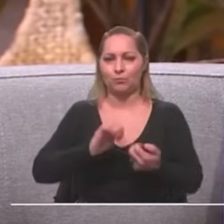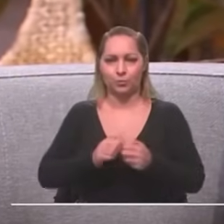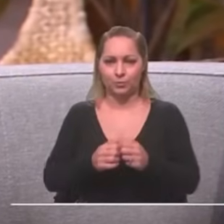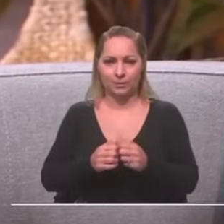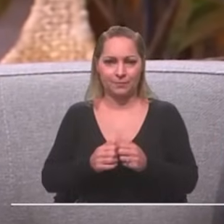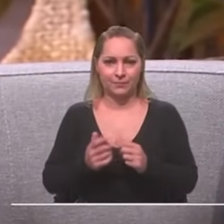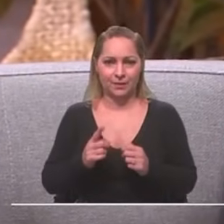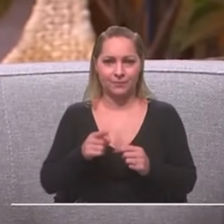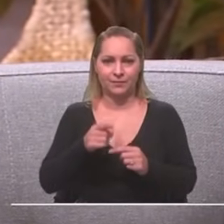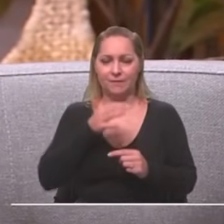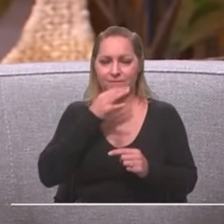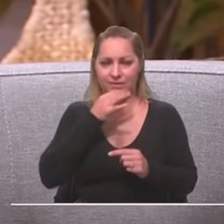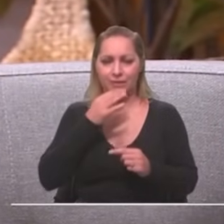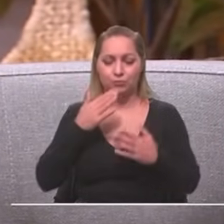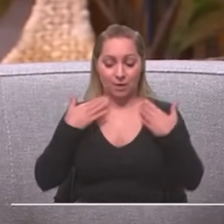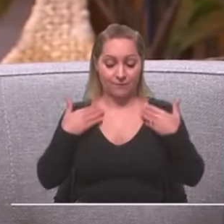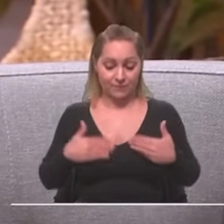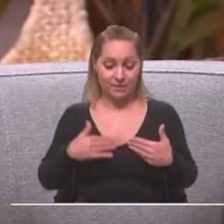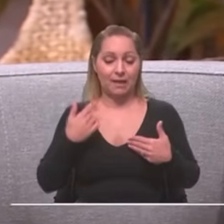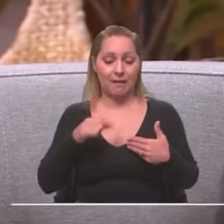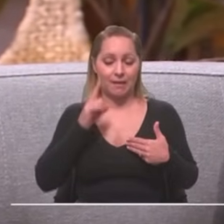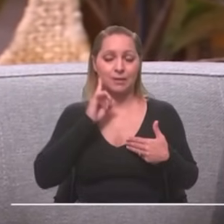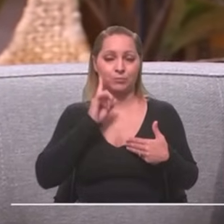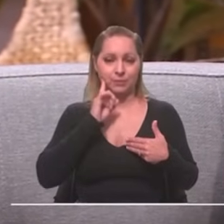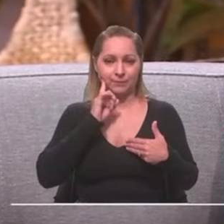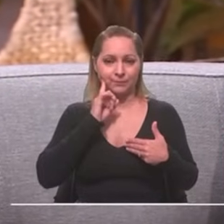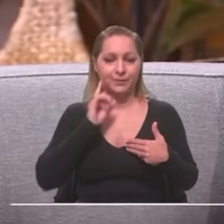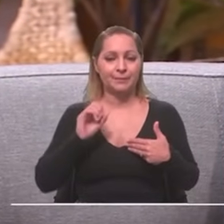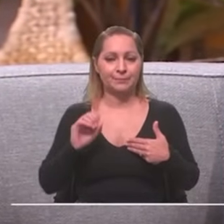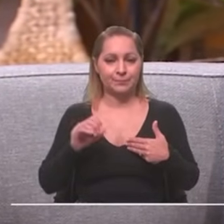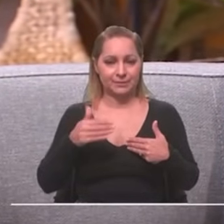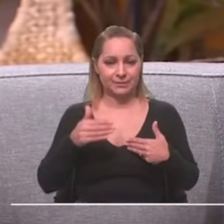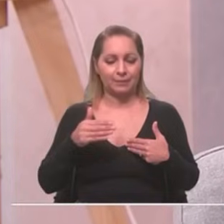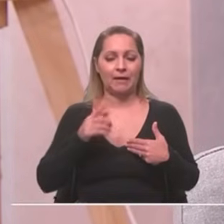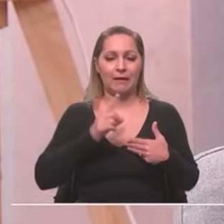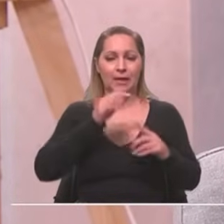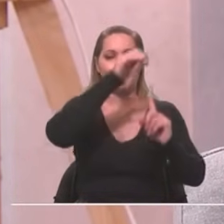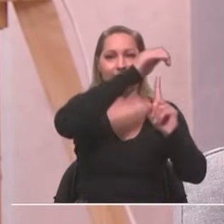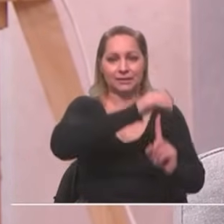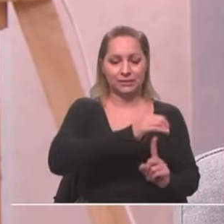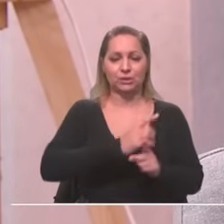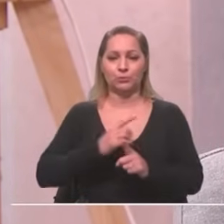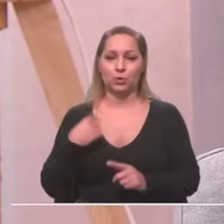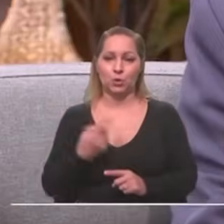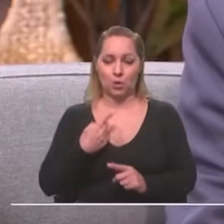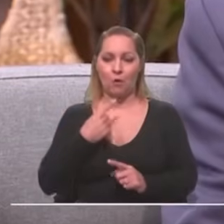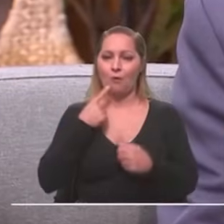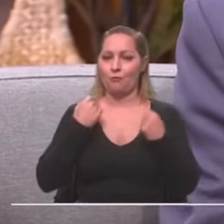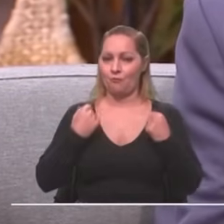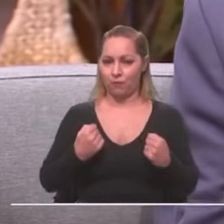porque como já falámos da condição física, que é muito importante. Claro. Principalmente para os paraquedistas, porque nós temos que estar fortes e